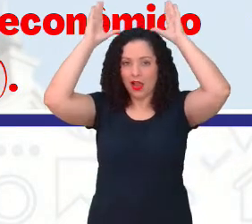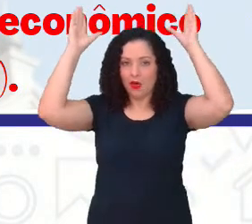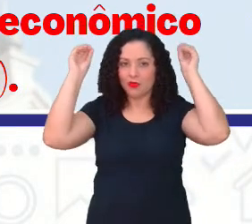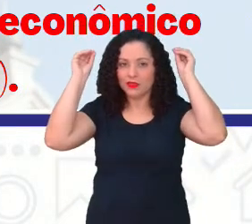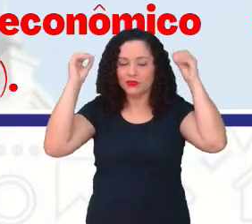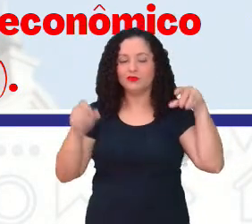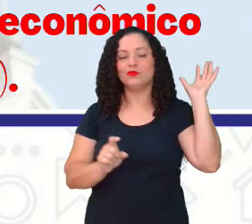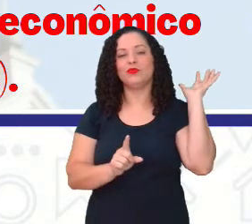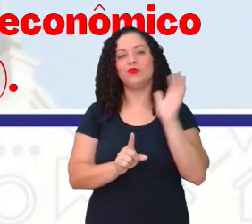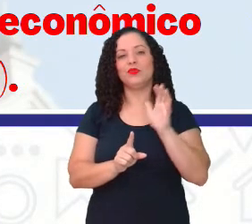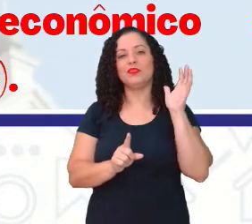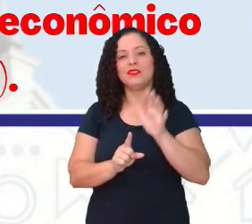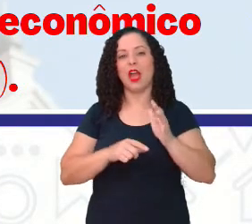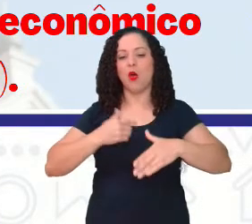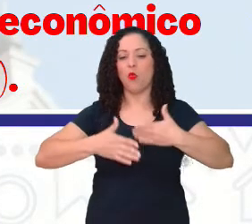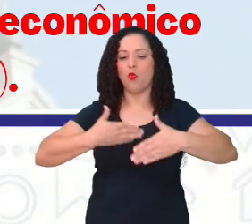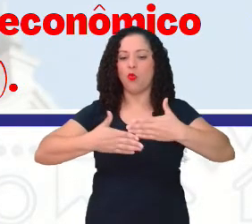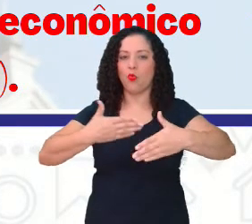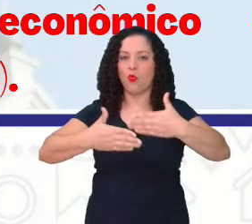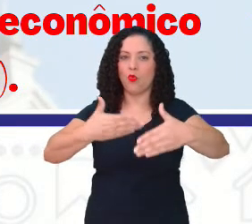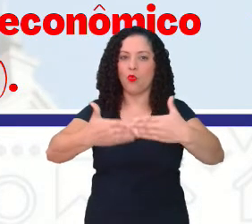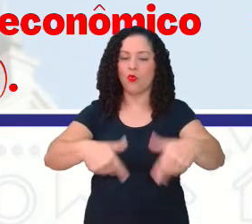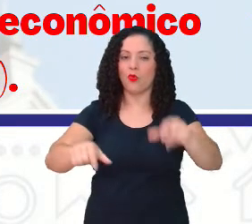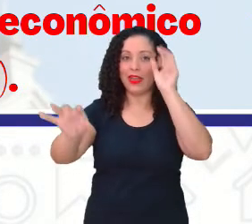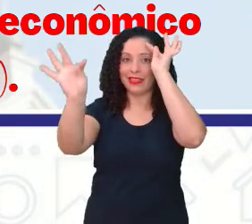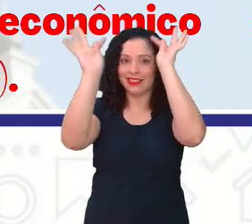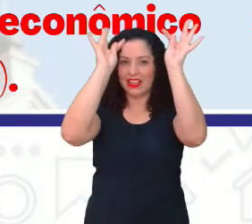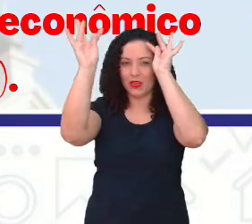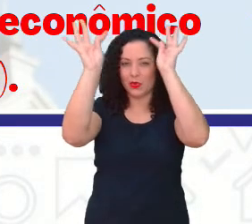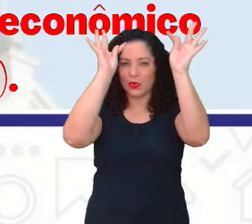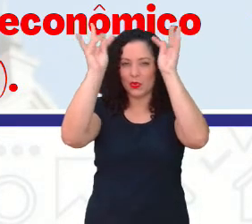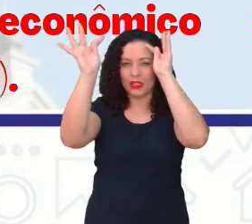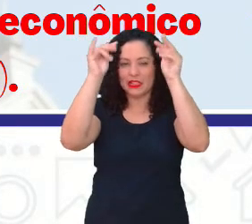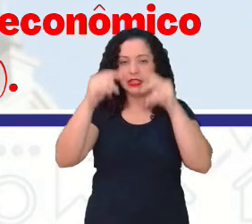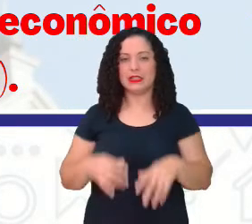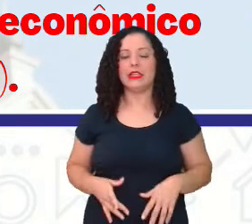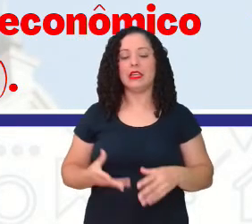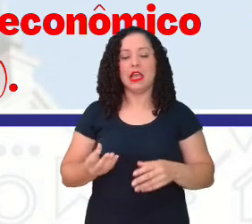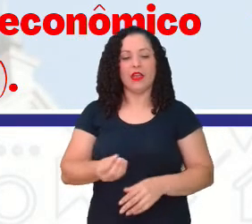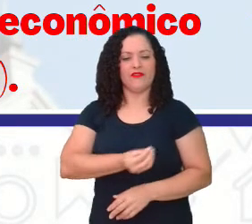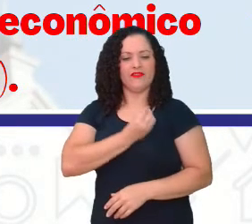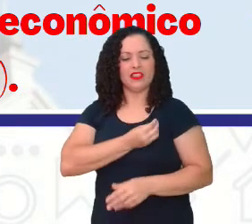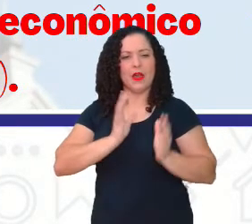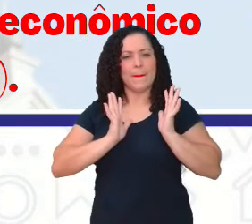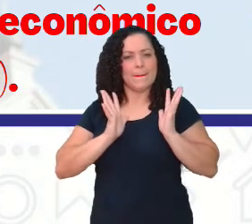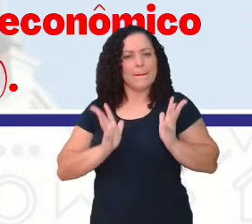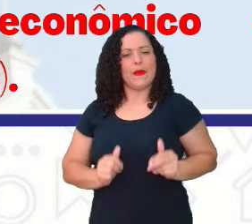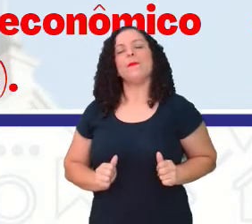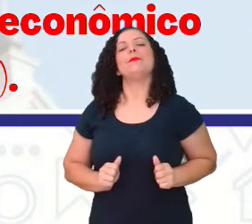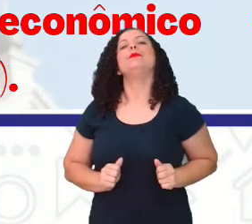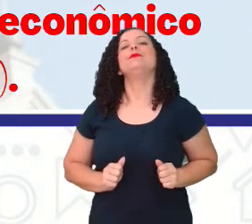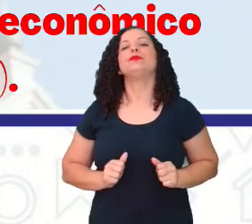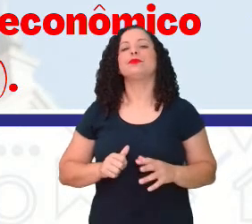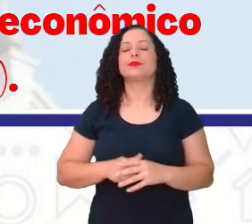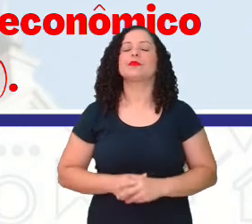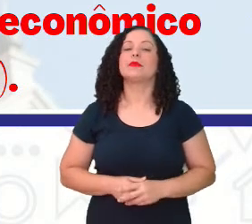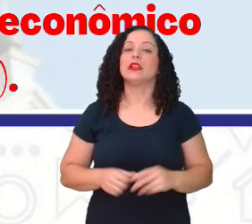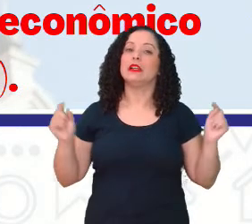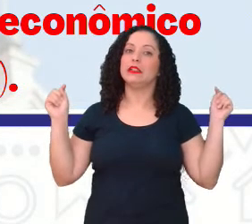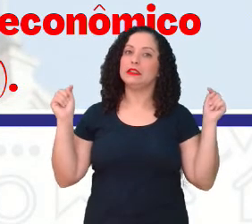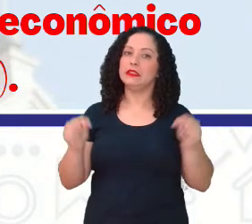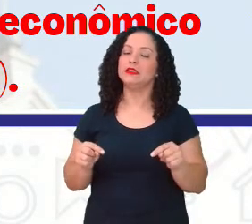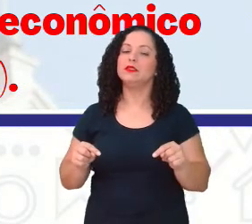vai influenciar no desenvolvimento de uma teoria que a gente chama de puritanismo, e nesse sentido,